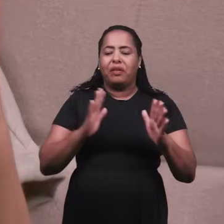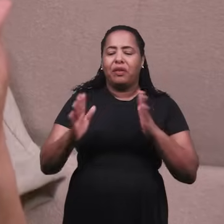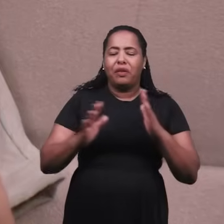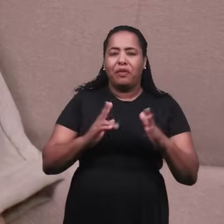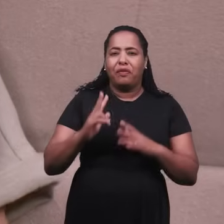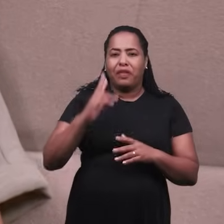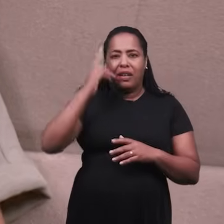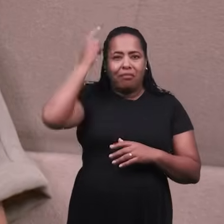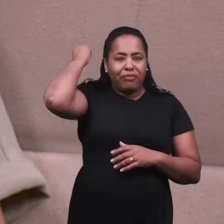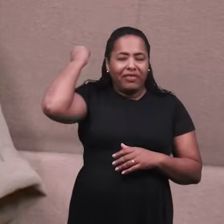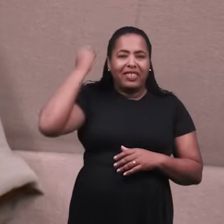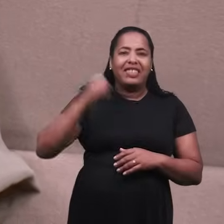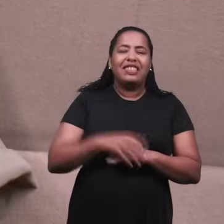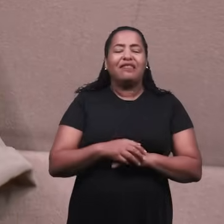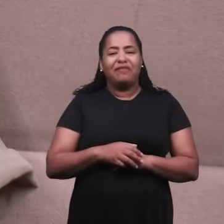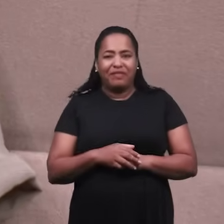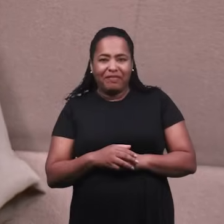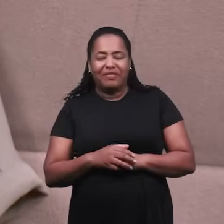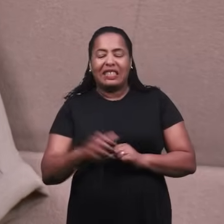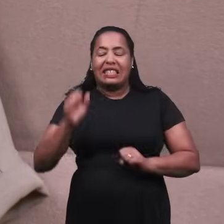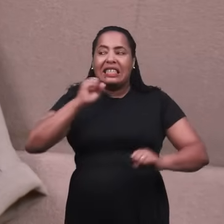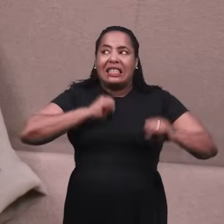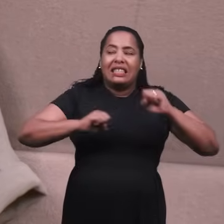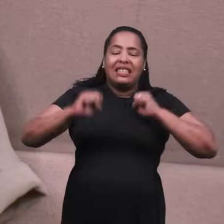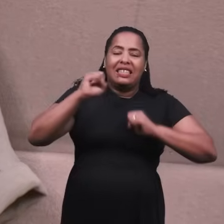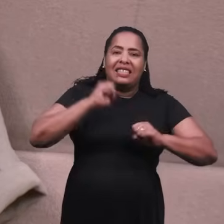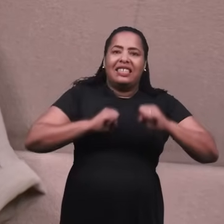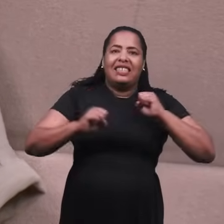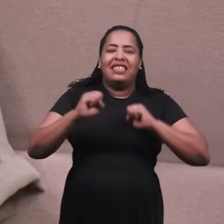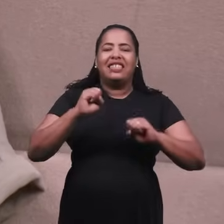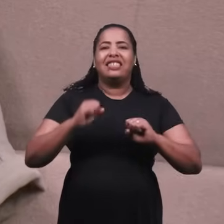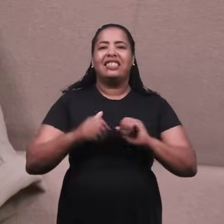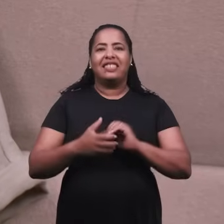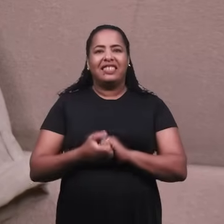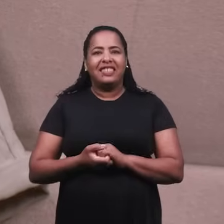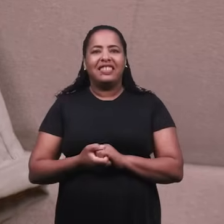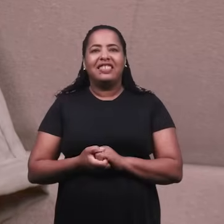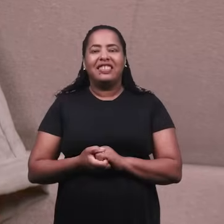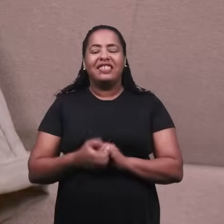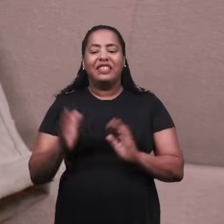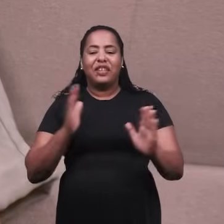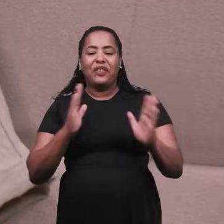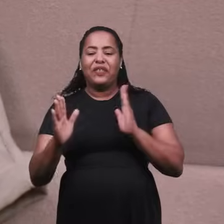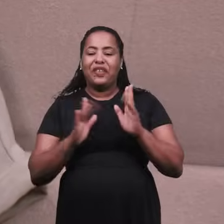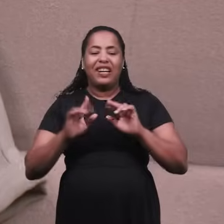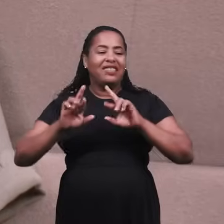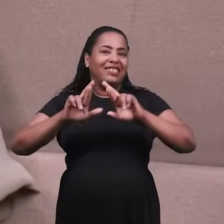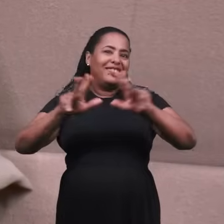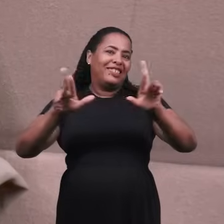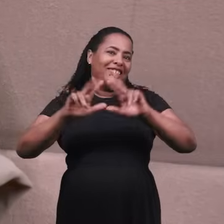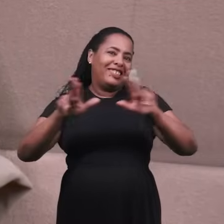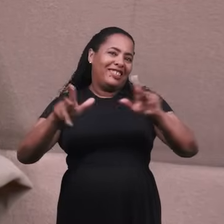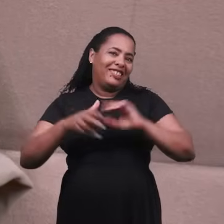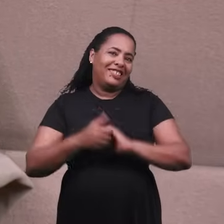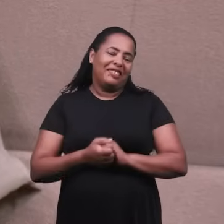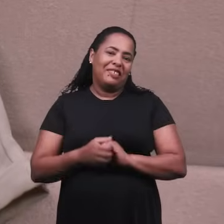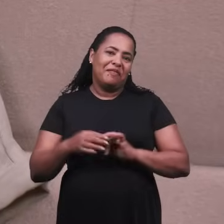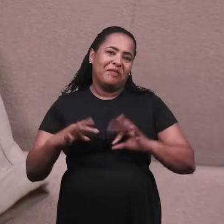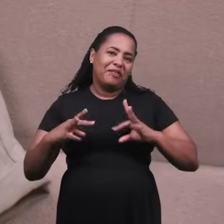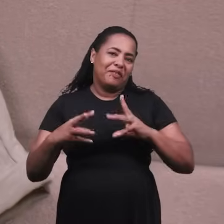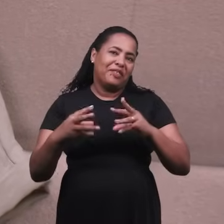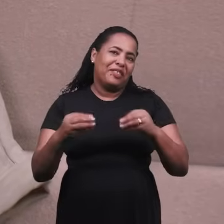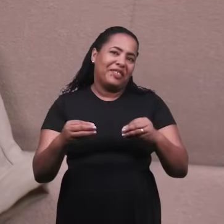fase do vestibular, na ansiedade da expectativa. E são fases muito diferentes,